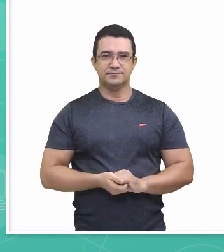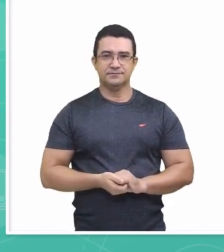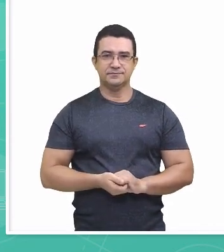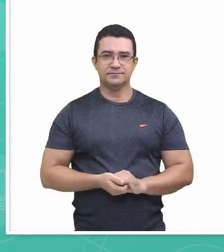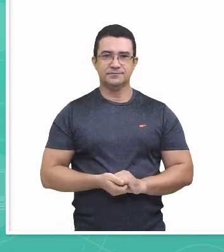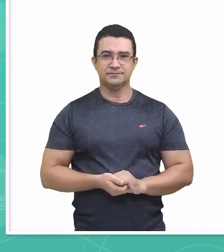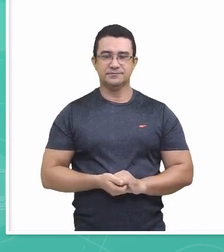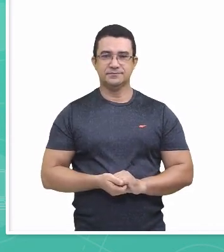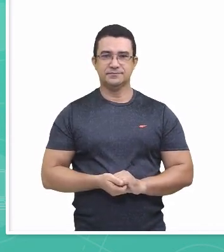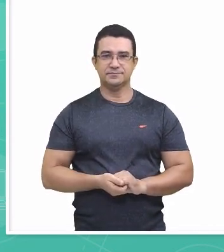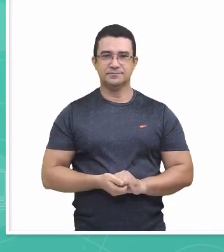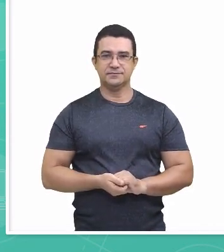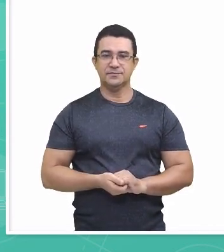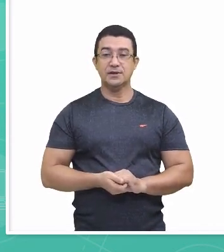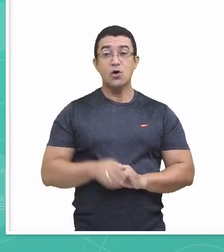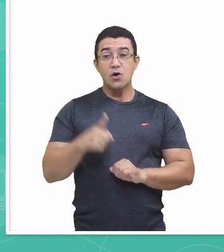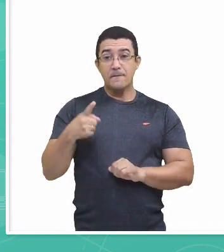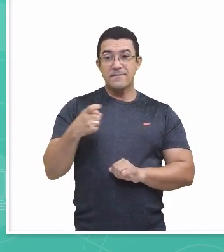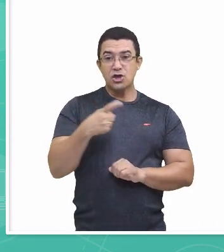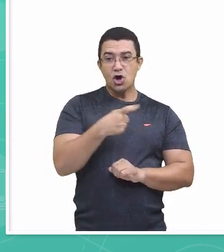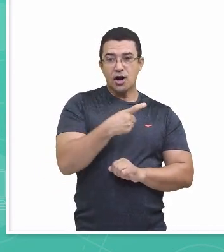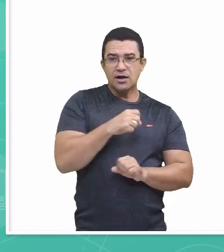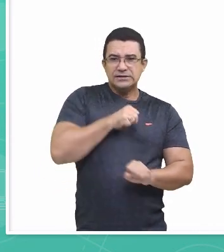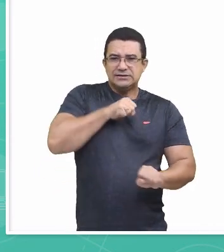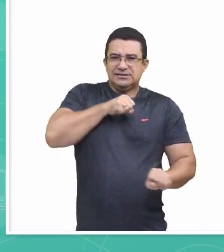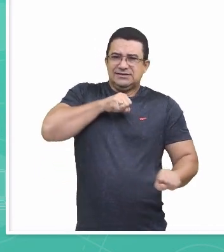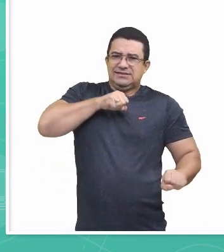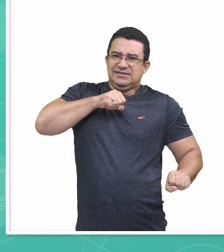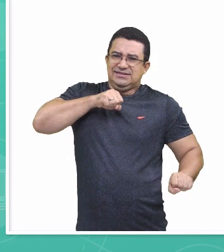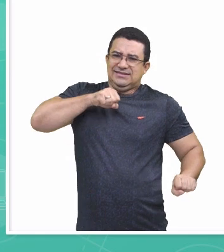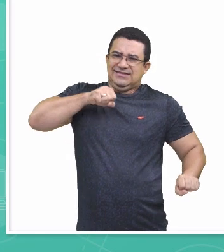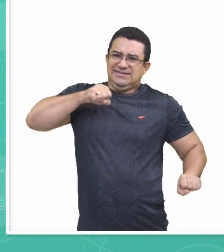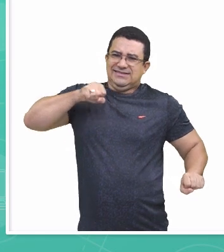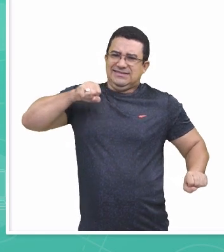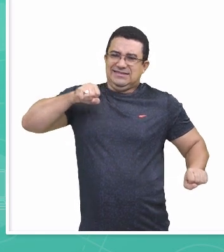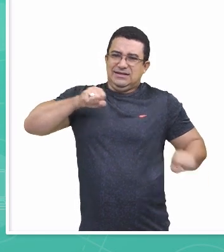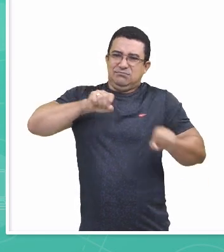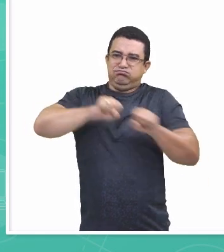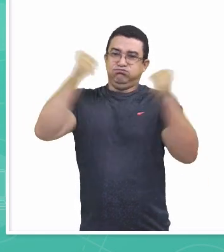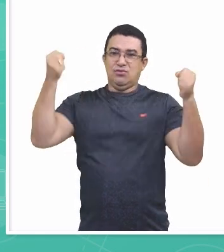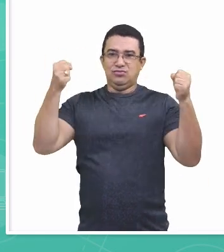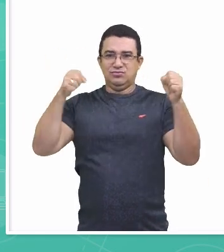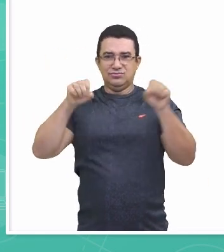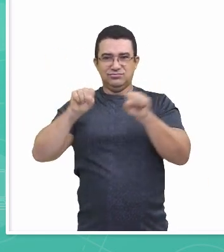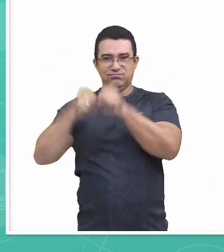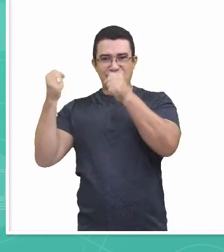ficar do mesmo tamanho. Ela esticou-se tanto que terminou